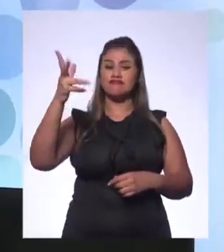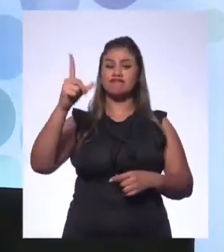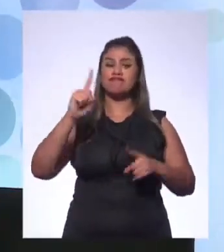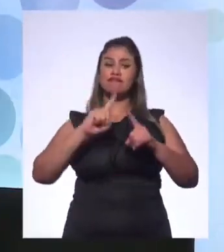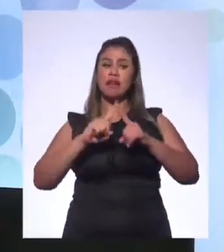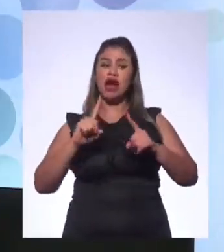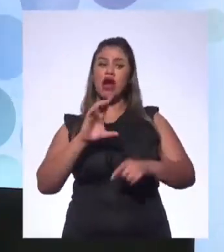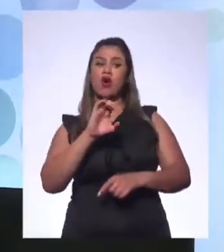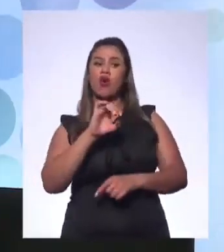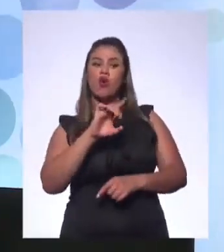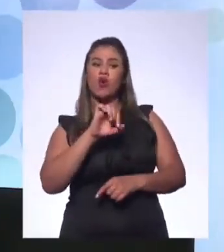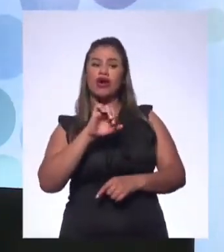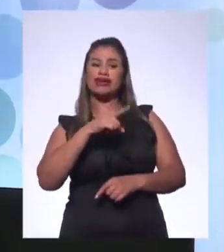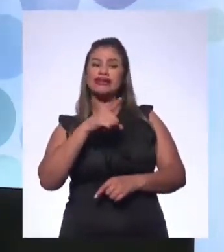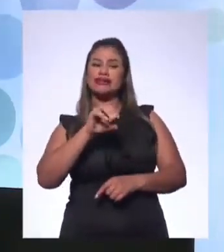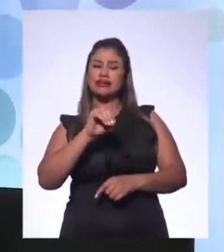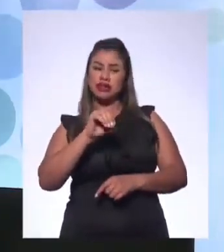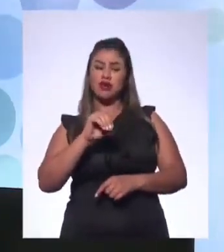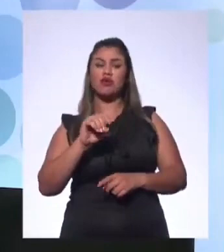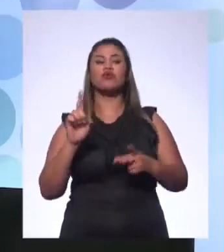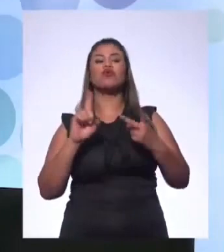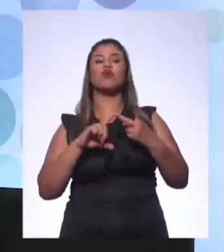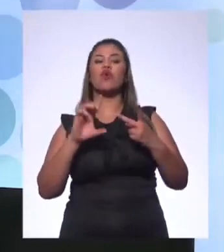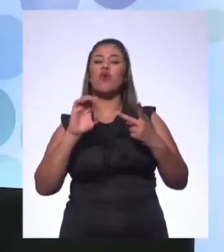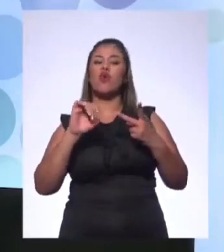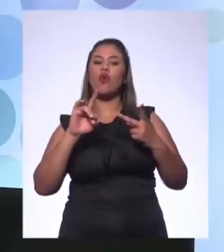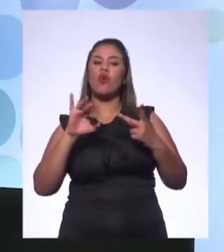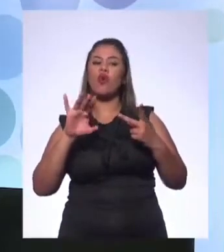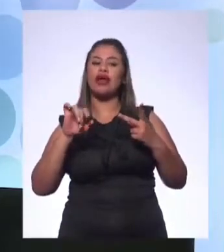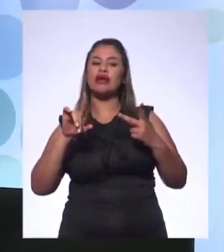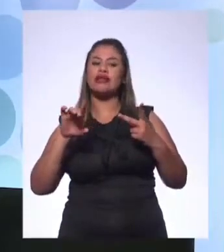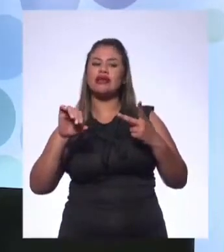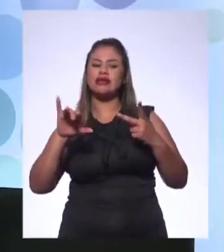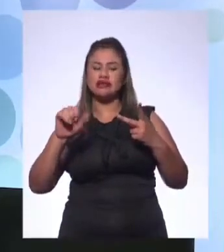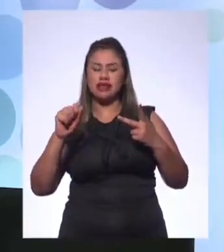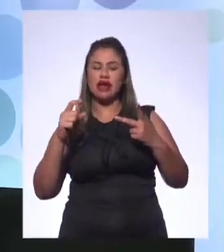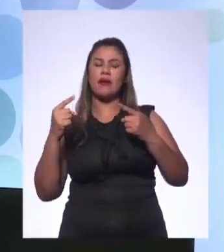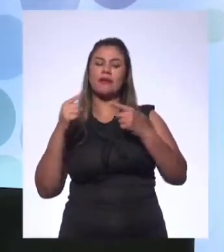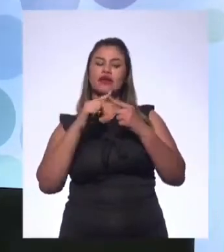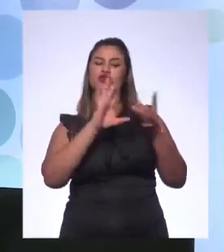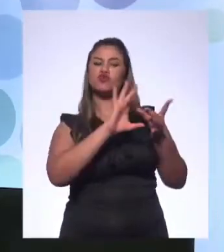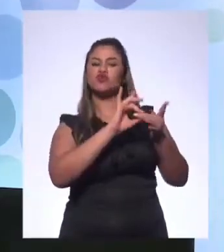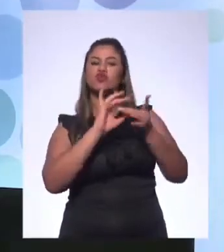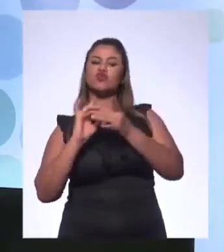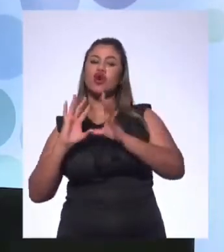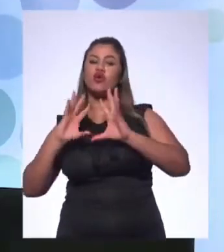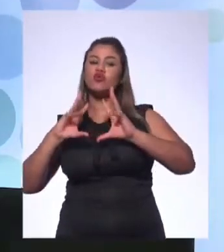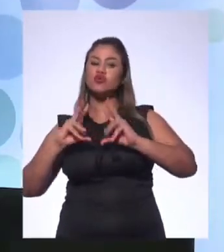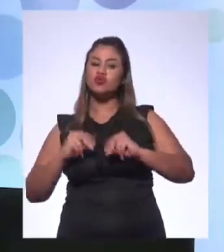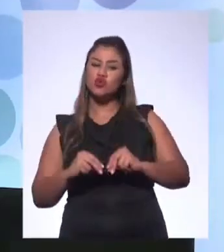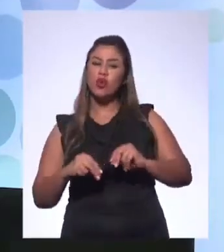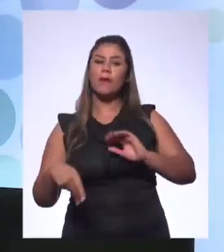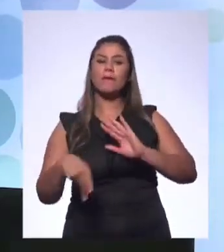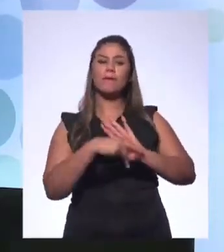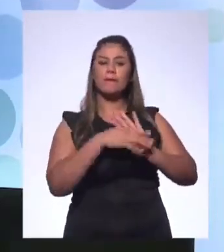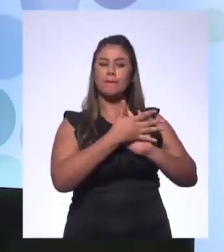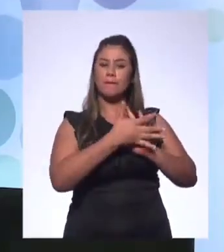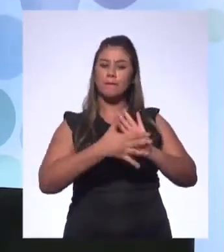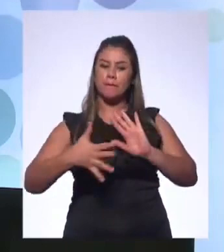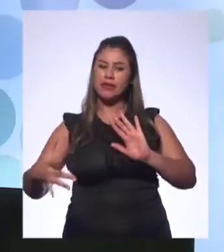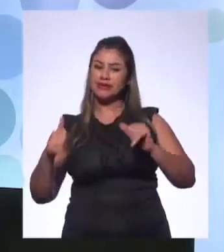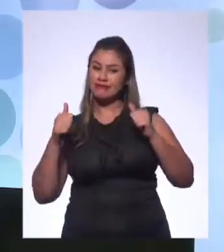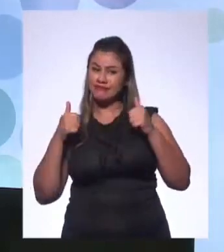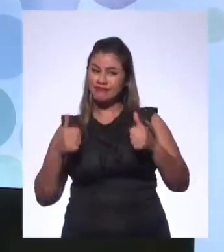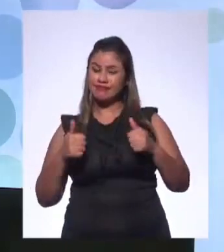correto, que traz essa ideia, mas eu tenho coerência no contexto completo do período aqui,